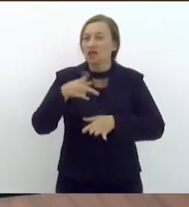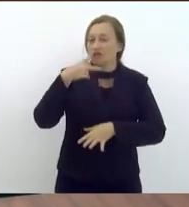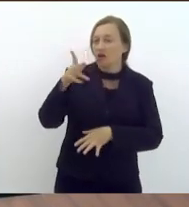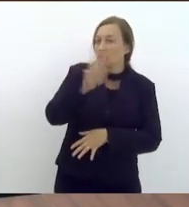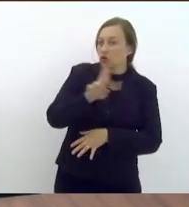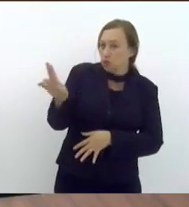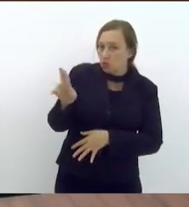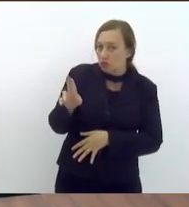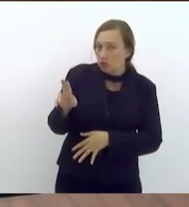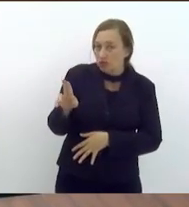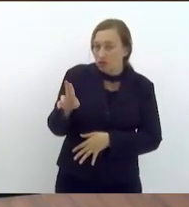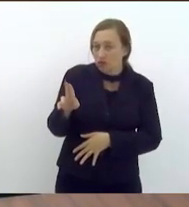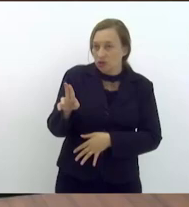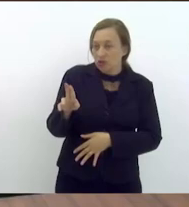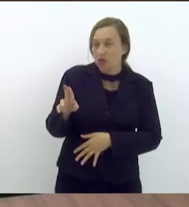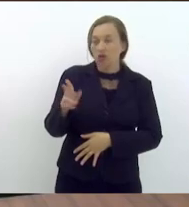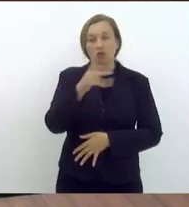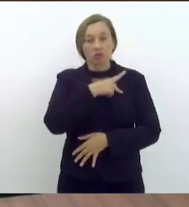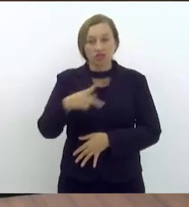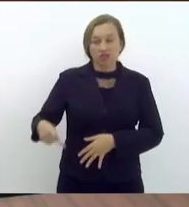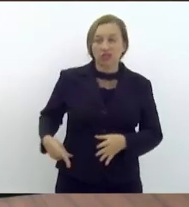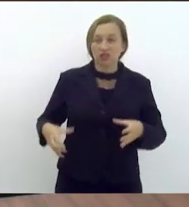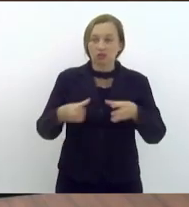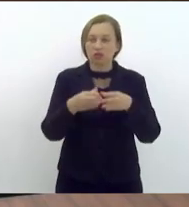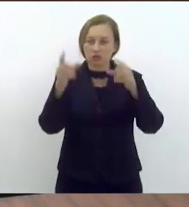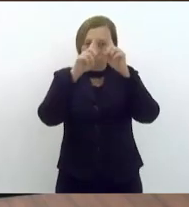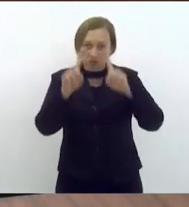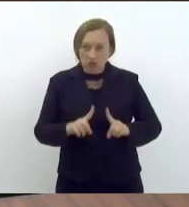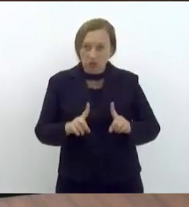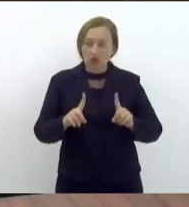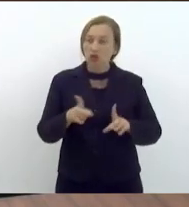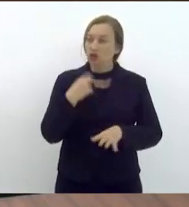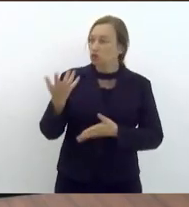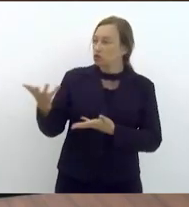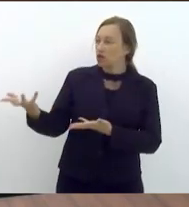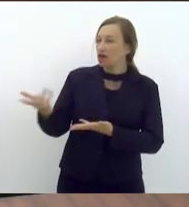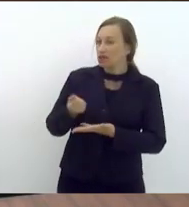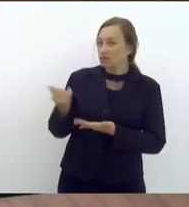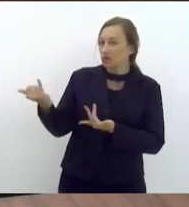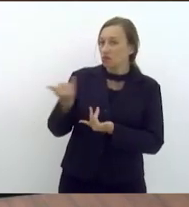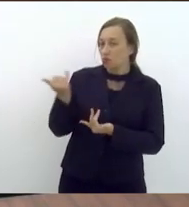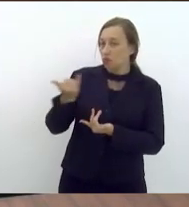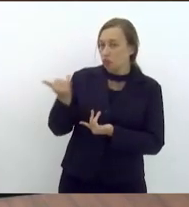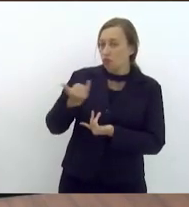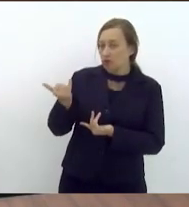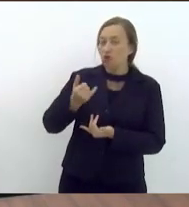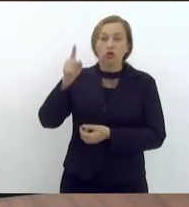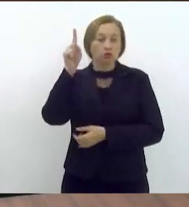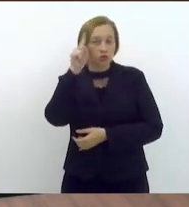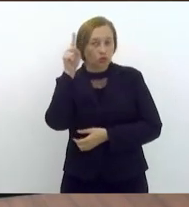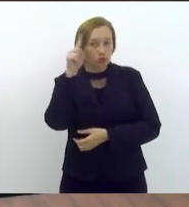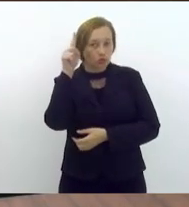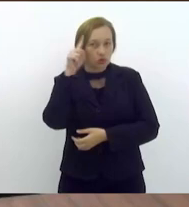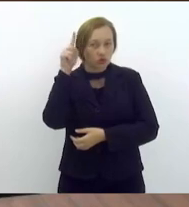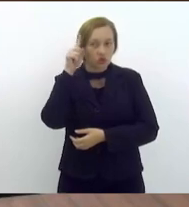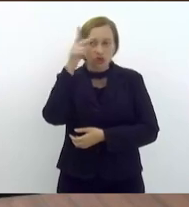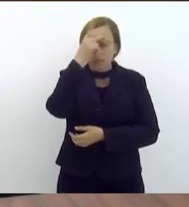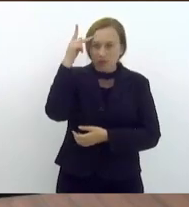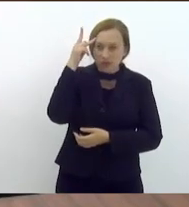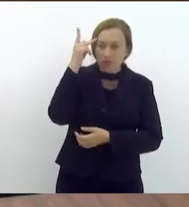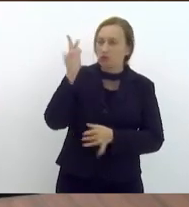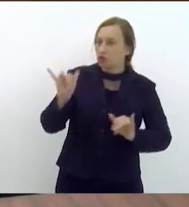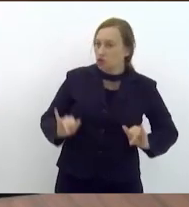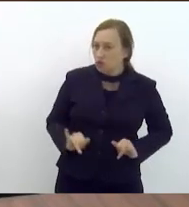em nome principalmente como presidente da Comissão da pessoa com deficiência nós recebemos relatos todos os dias da de pessoas que